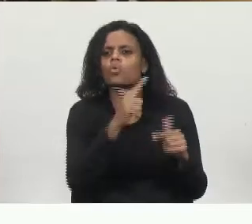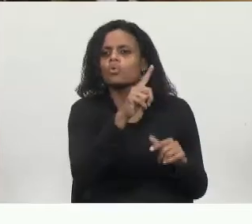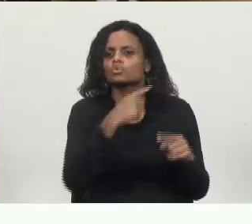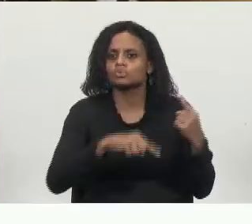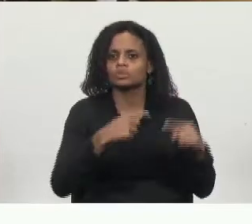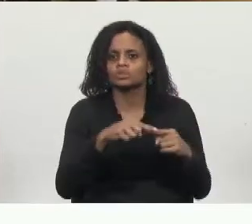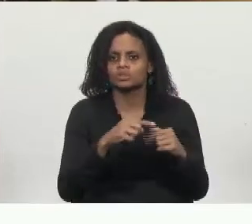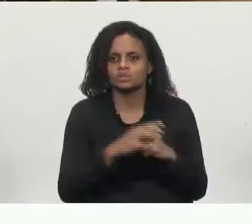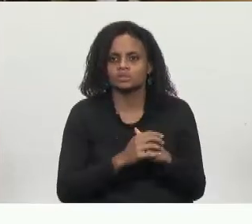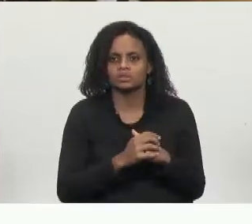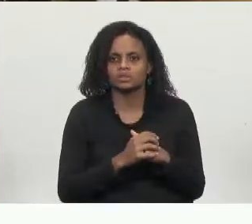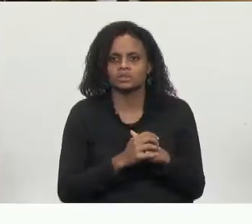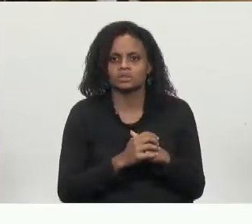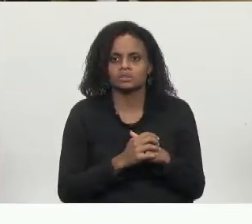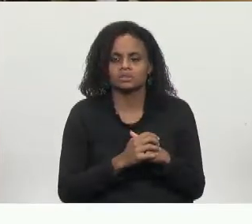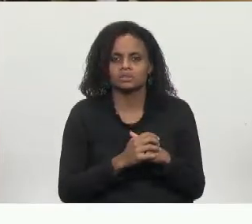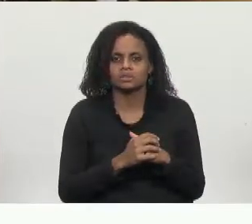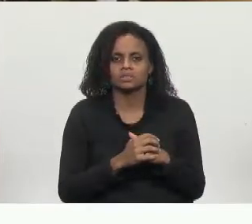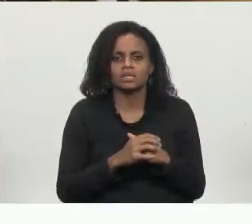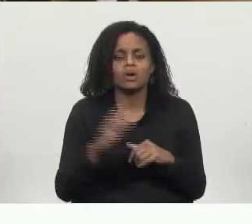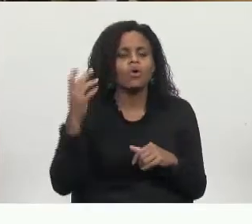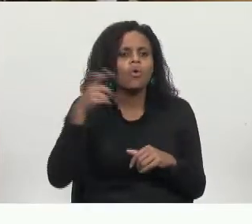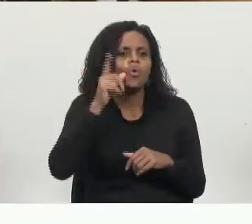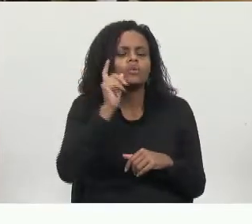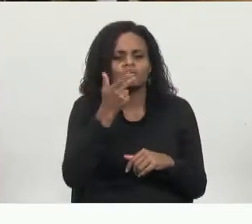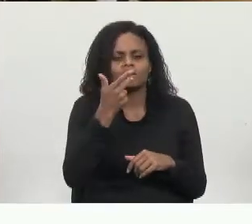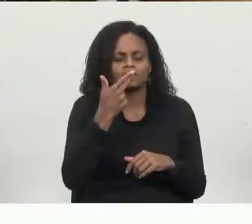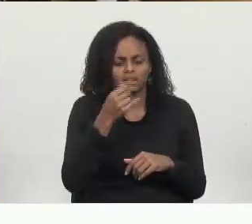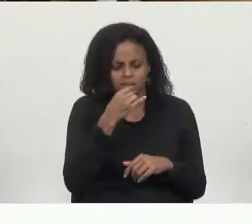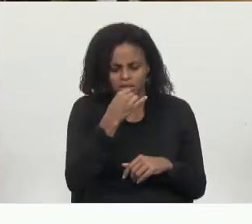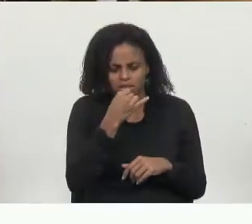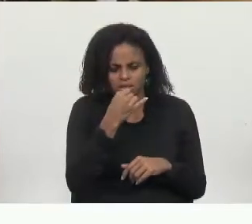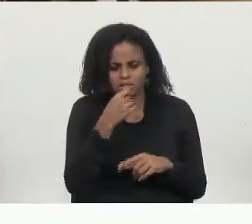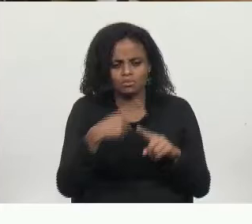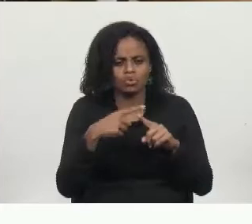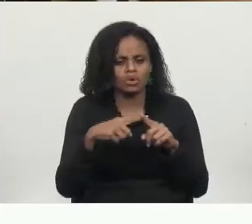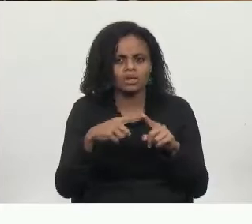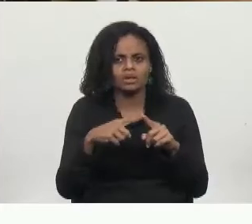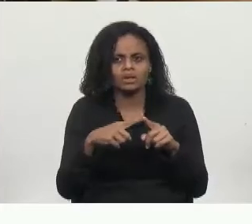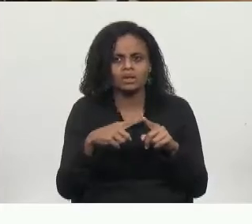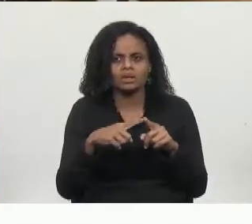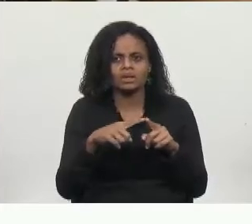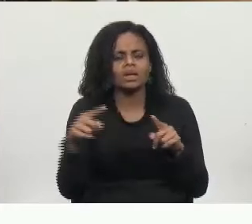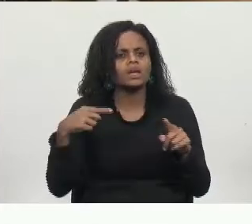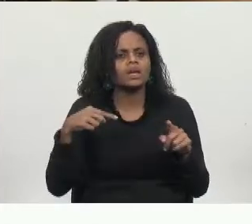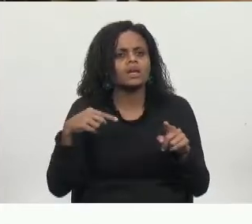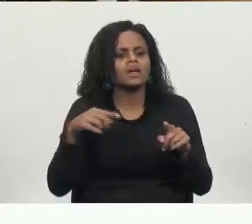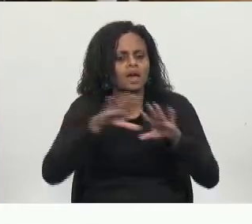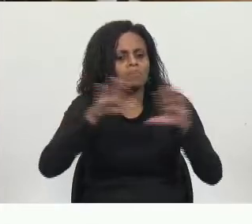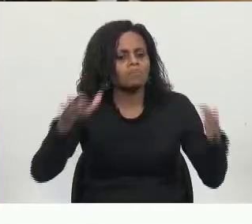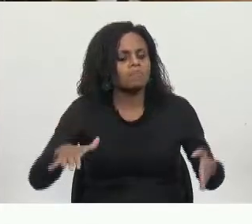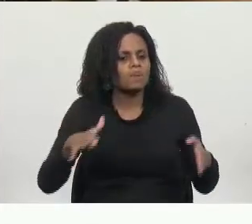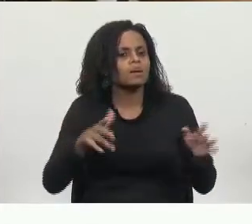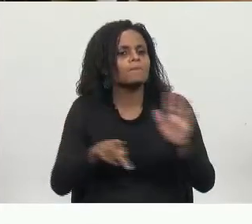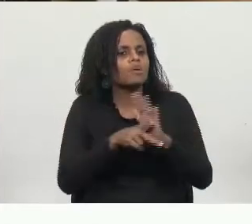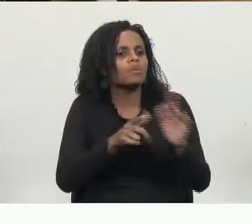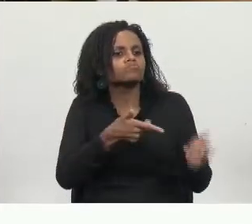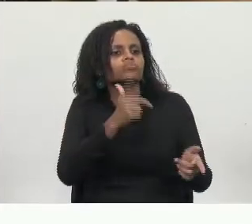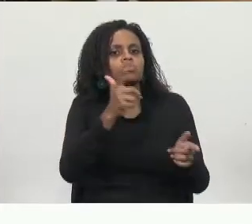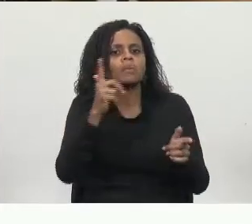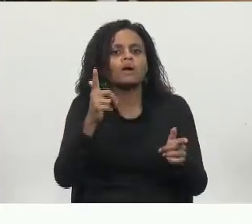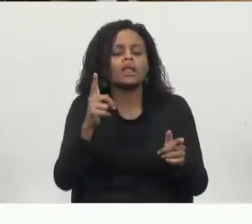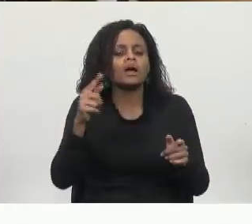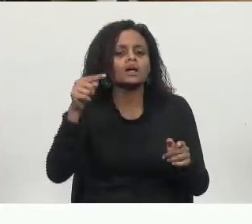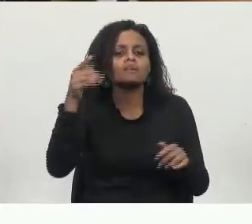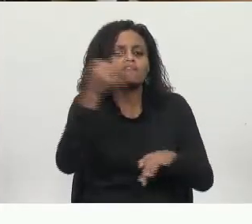da bala não se encontrava. Eu sou da bancada da bala mesmo. Comigo não tem história, bala na cara de vagabundo. E quando foi falado que a bancada